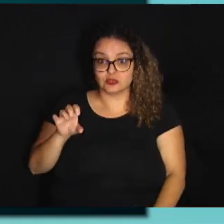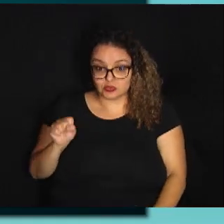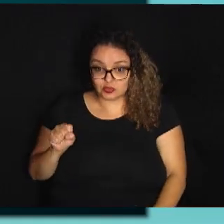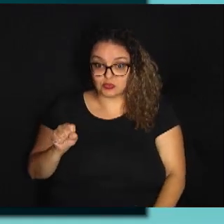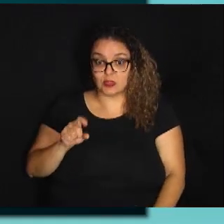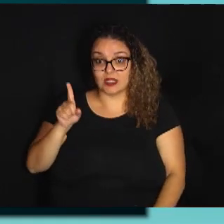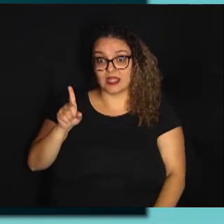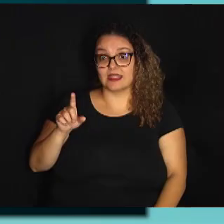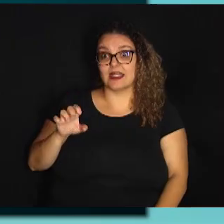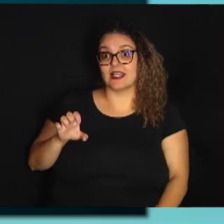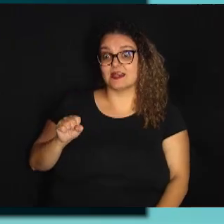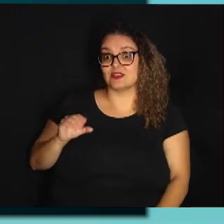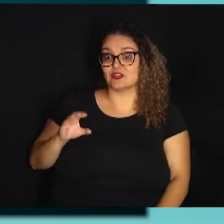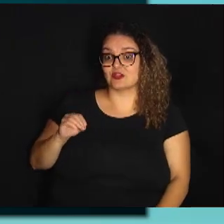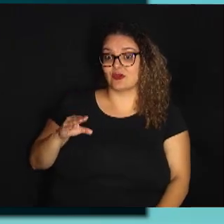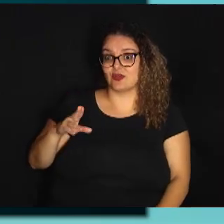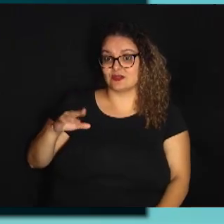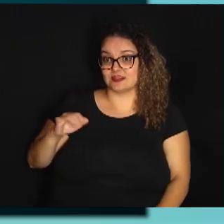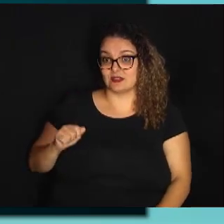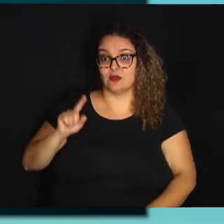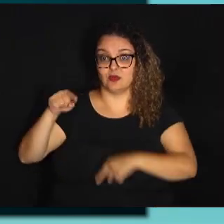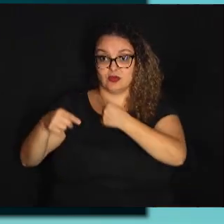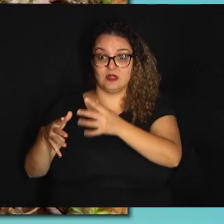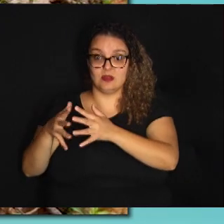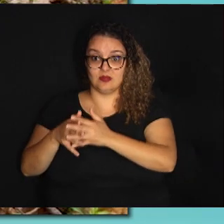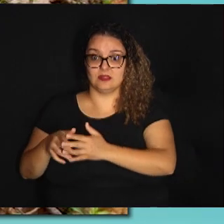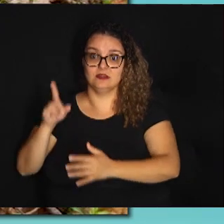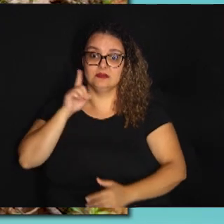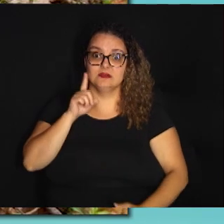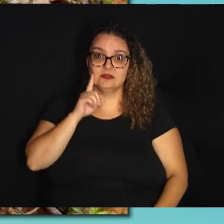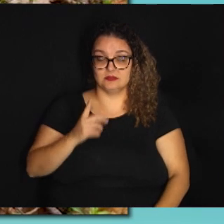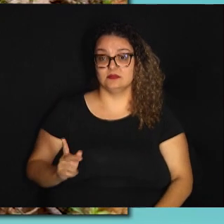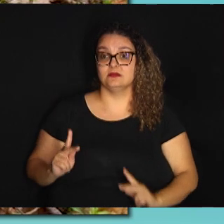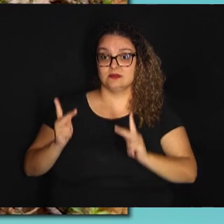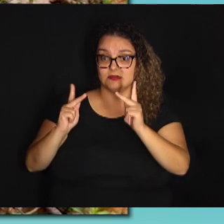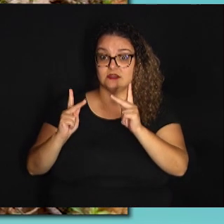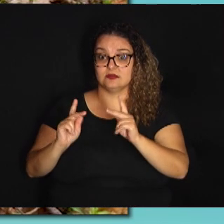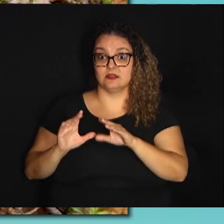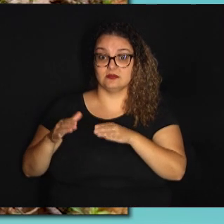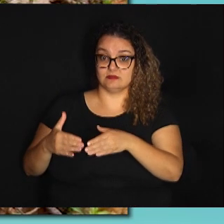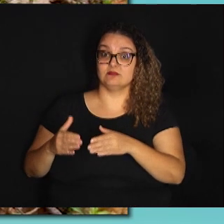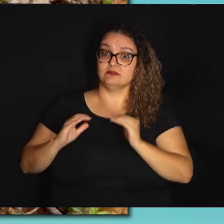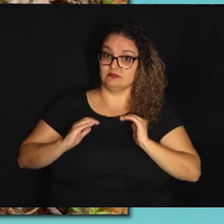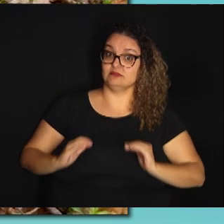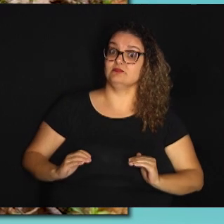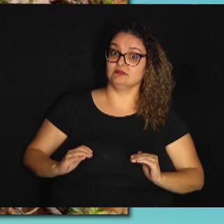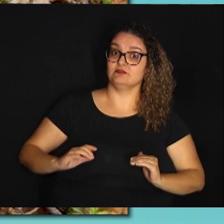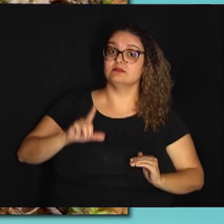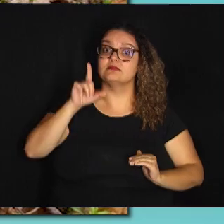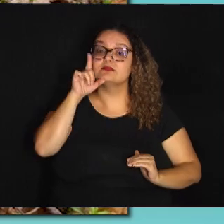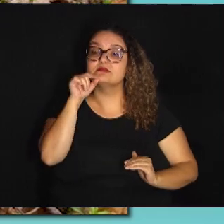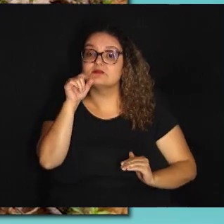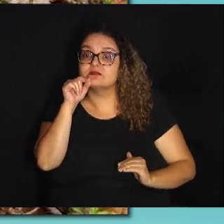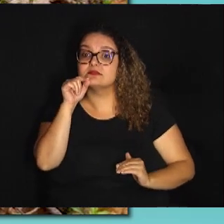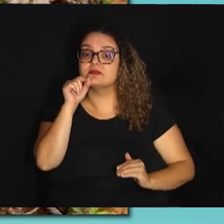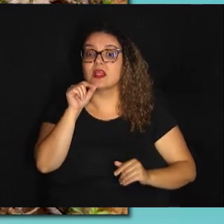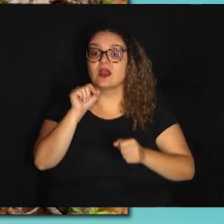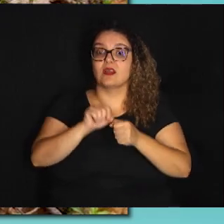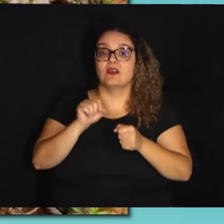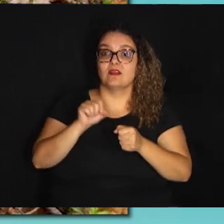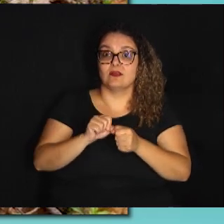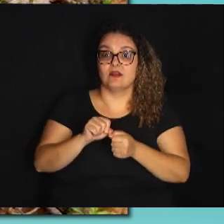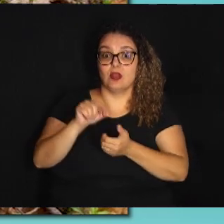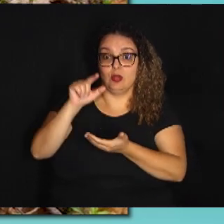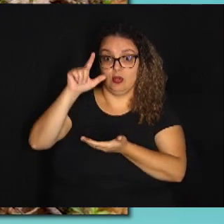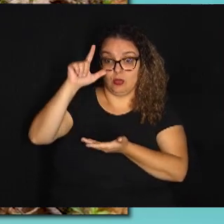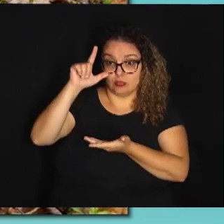trio de gansos patola em Shetland, na Escócia. Outro estadunidense, Nathaniel Peck, venceu na categoria Comportamento